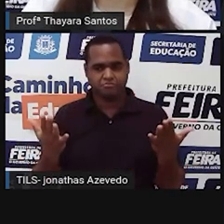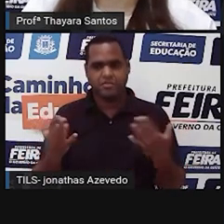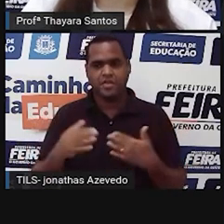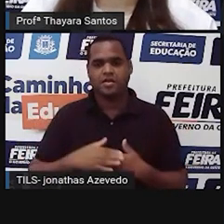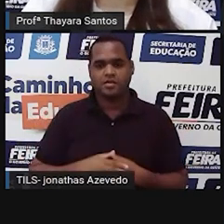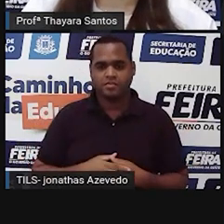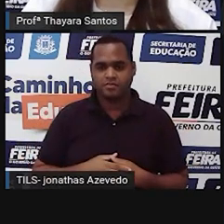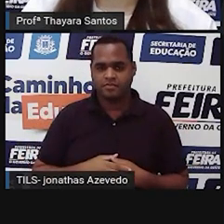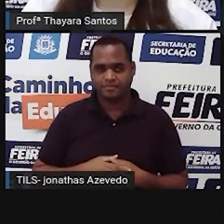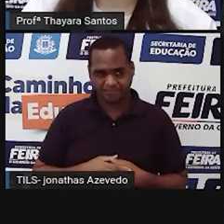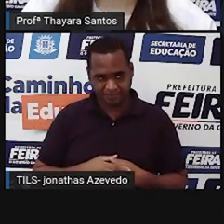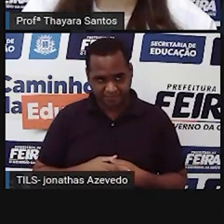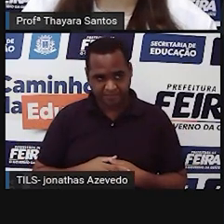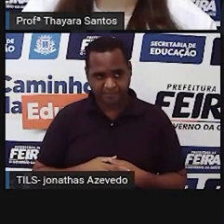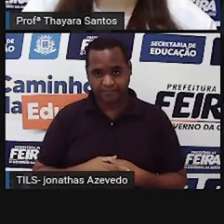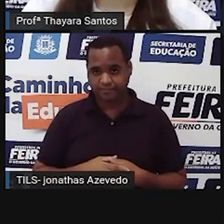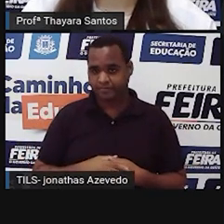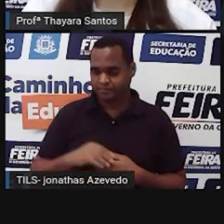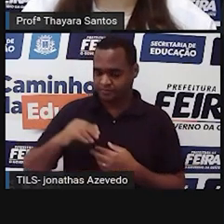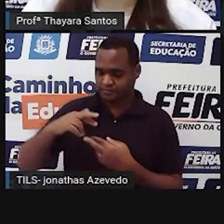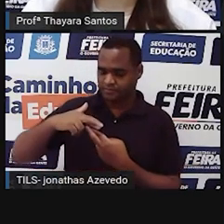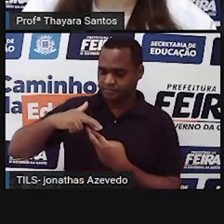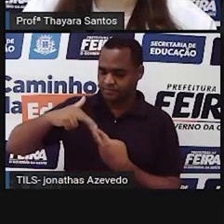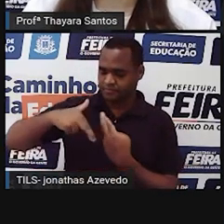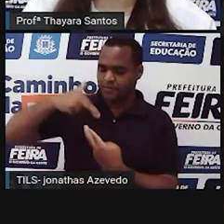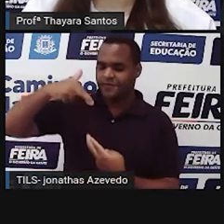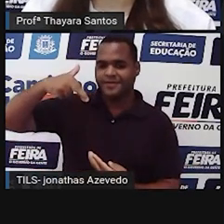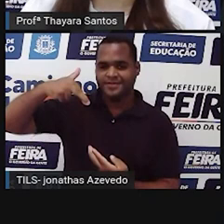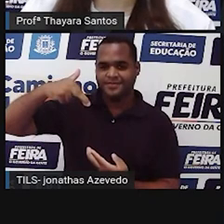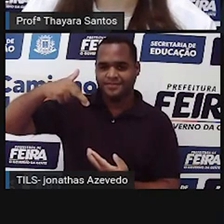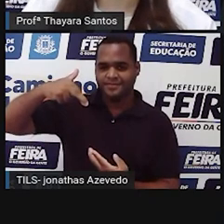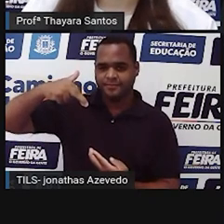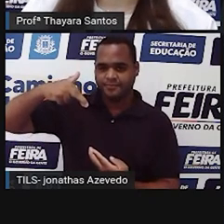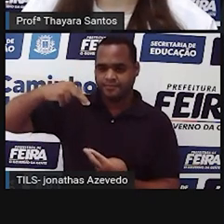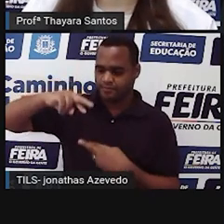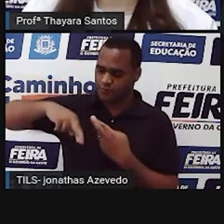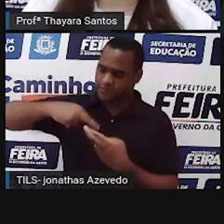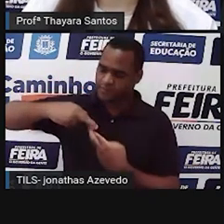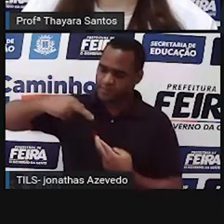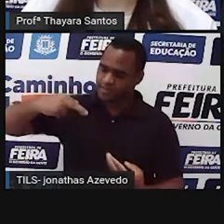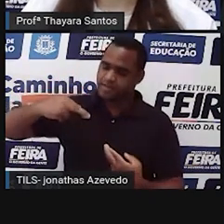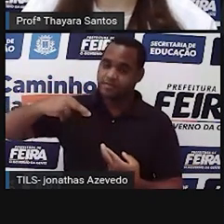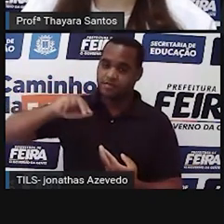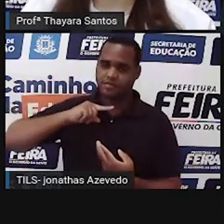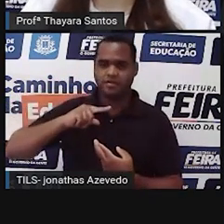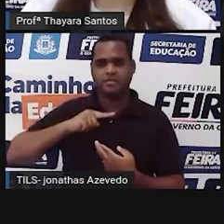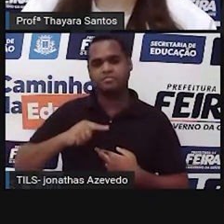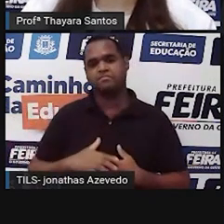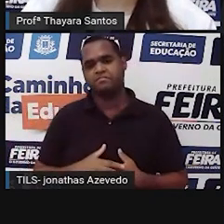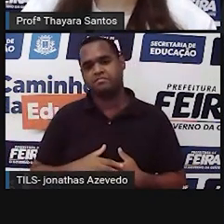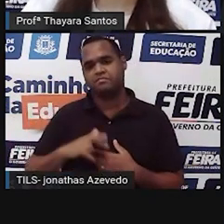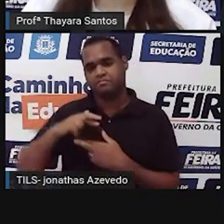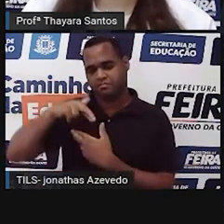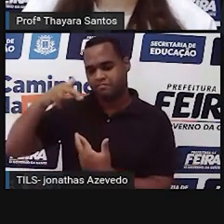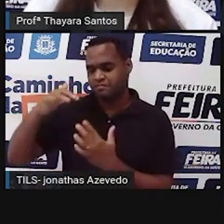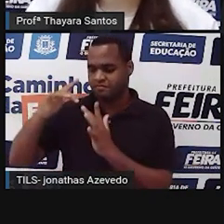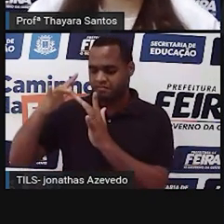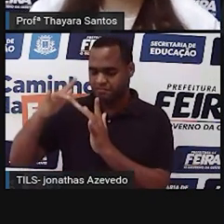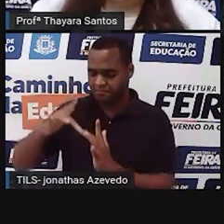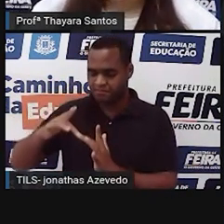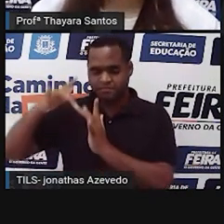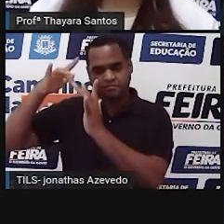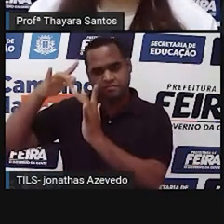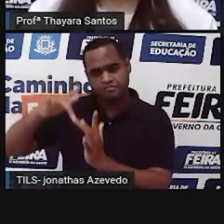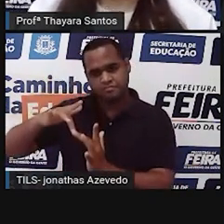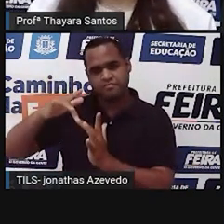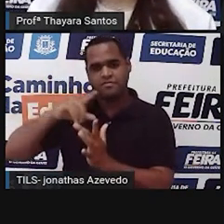que é uma dupla hélice, né? Ela tem essas duas fitas aqui que são conectadas por meio das ligações entre as